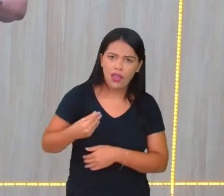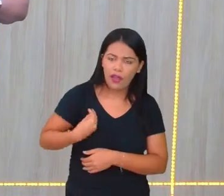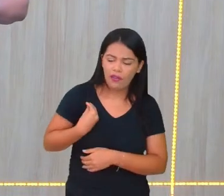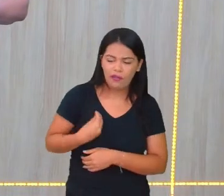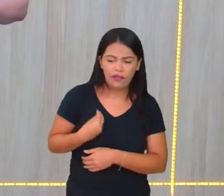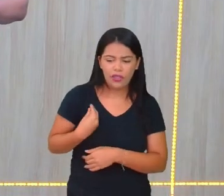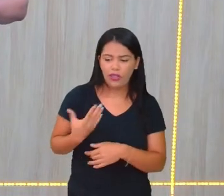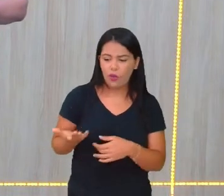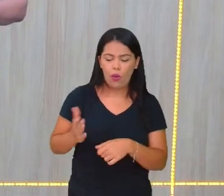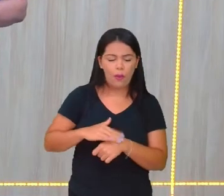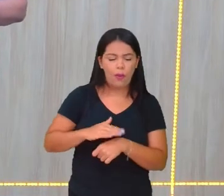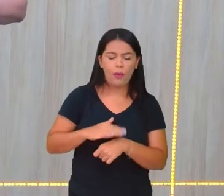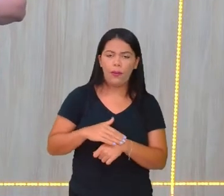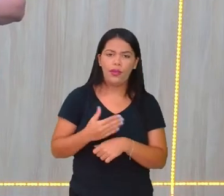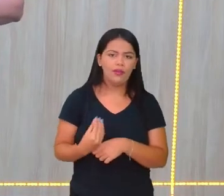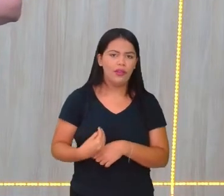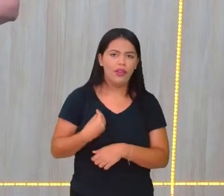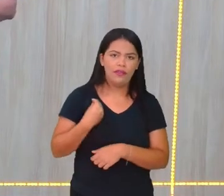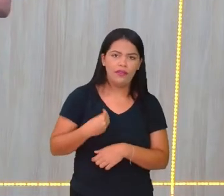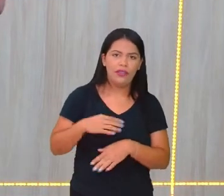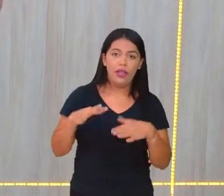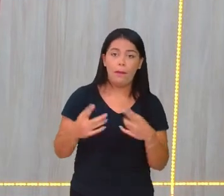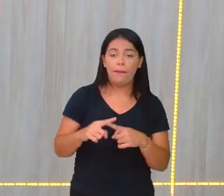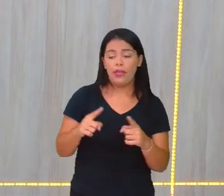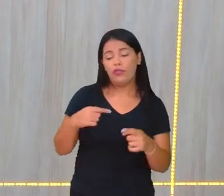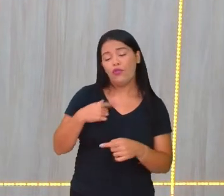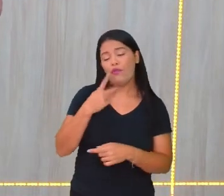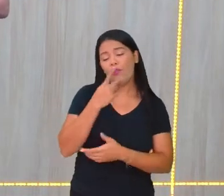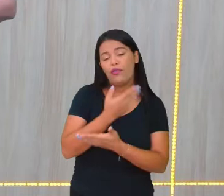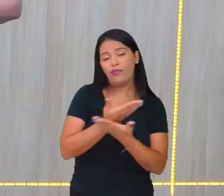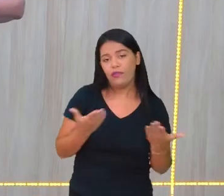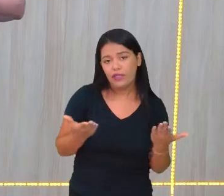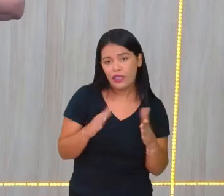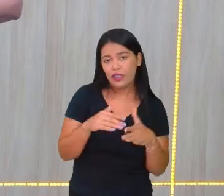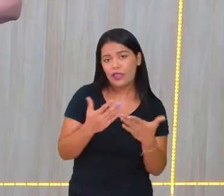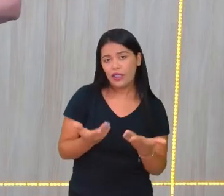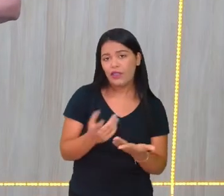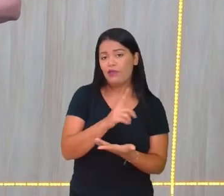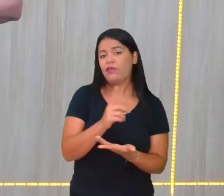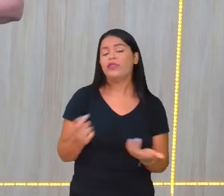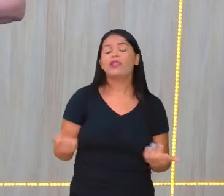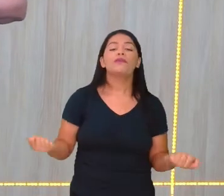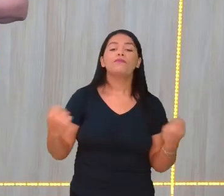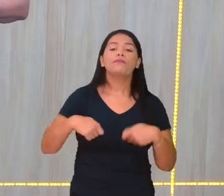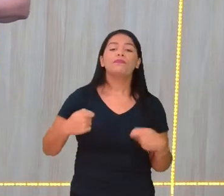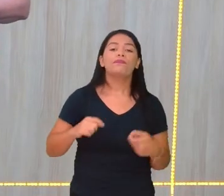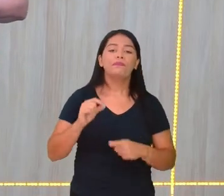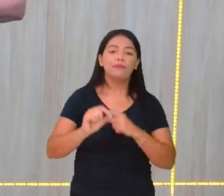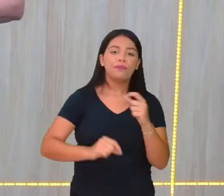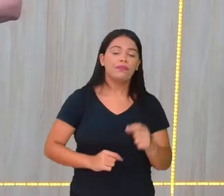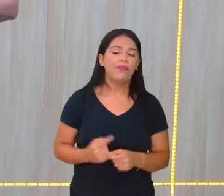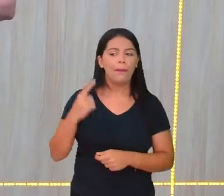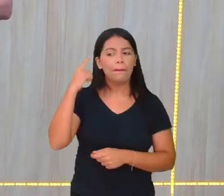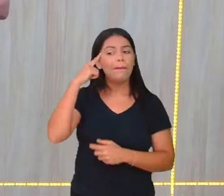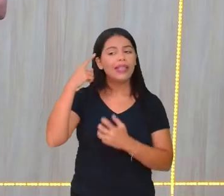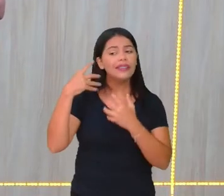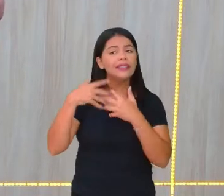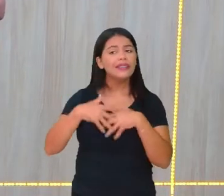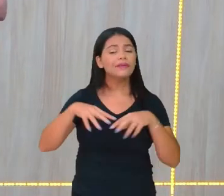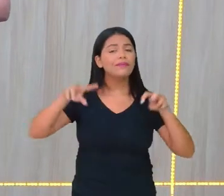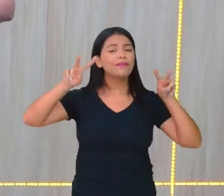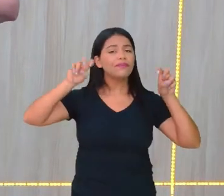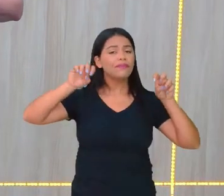com pré-adolescentes, eu vou falar, não é? Para vocês, não é? Vocês precisam, não é? Pensar sobre isso,